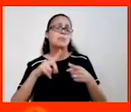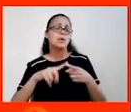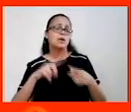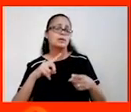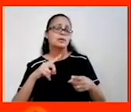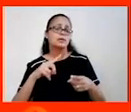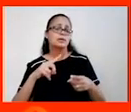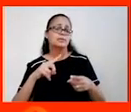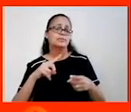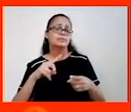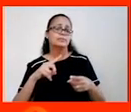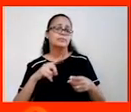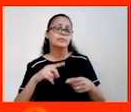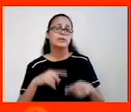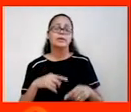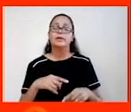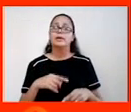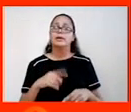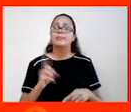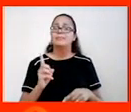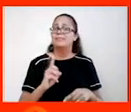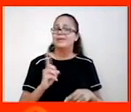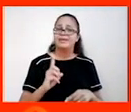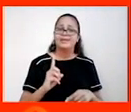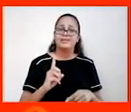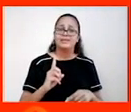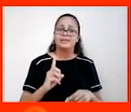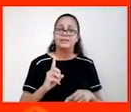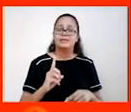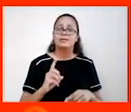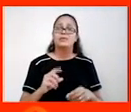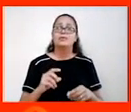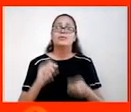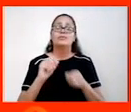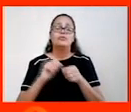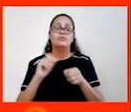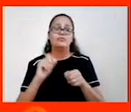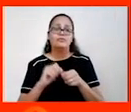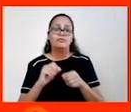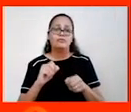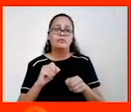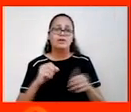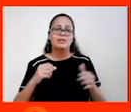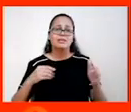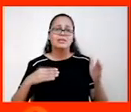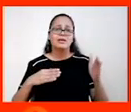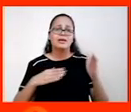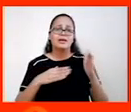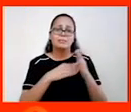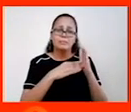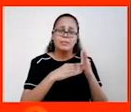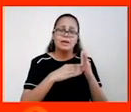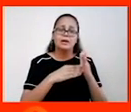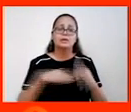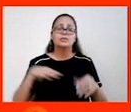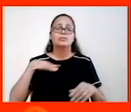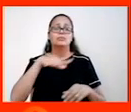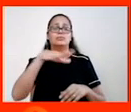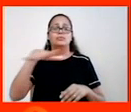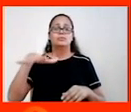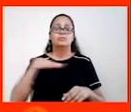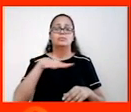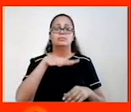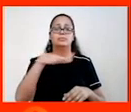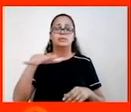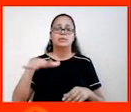busca? Para que não prejudiquem ou causem menos impactos ao meio ambiente. Então é uma busca de não prejudicar o meio ambiente